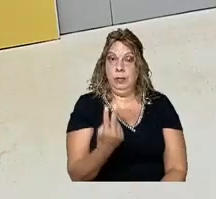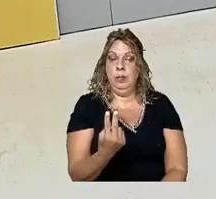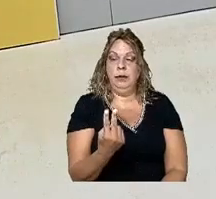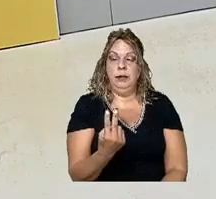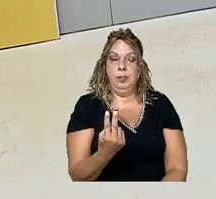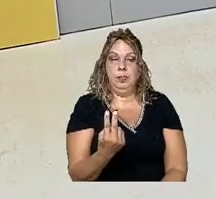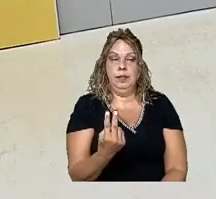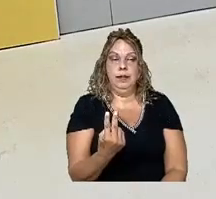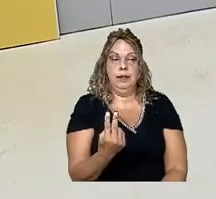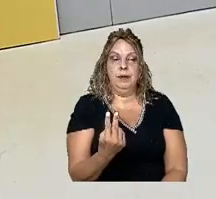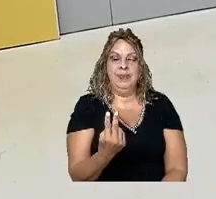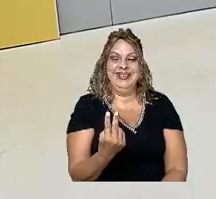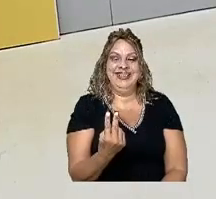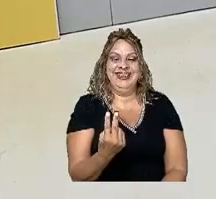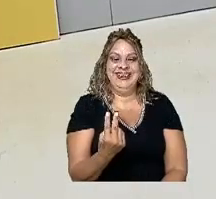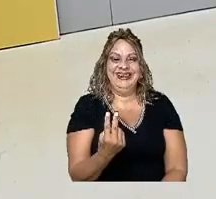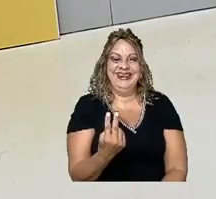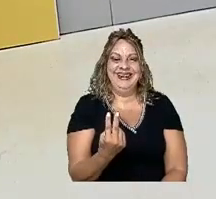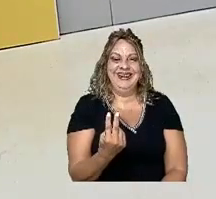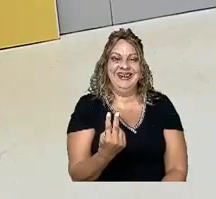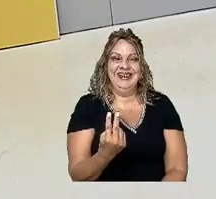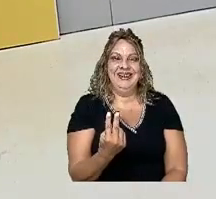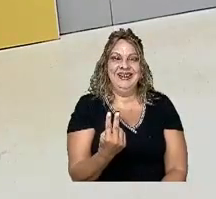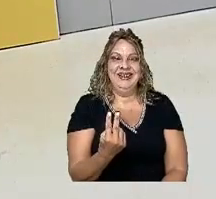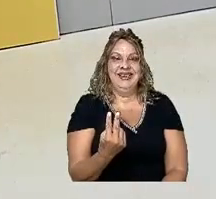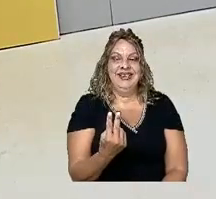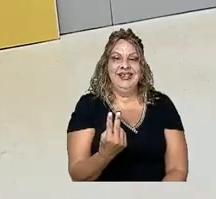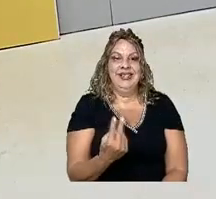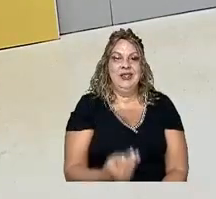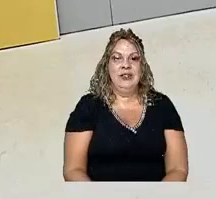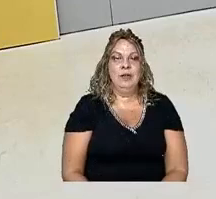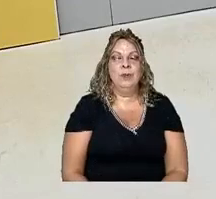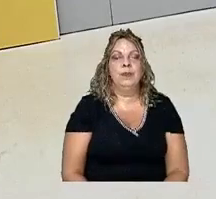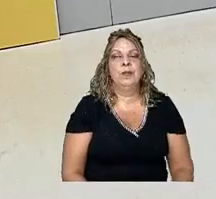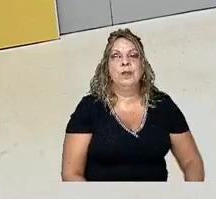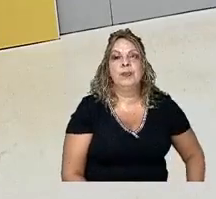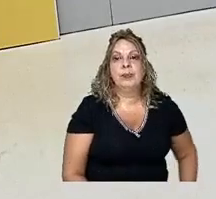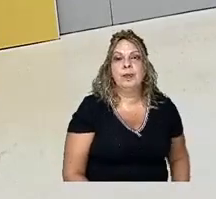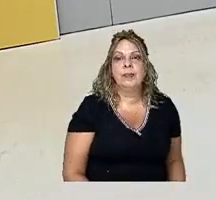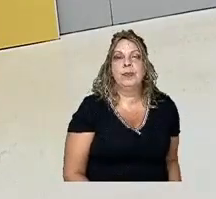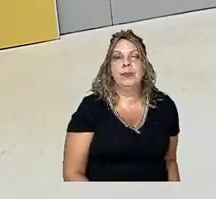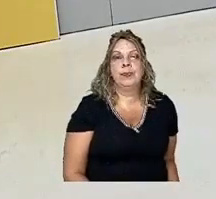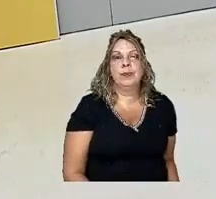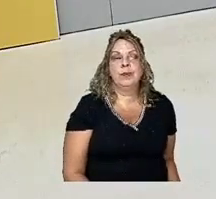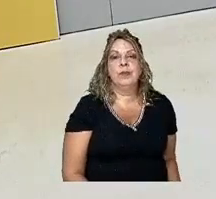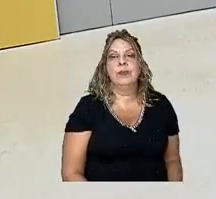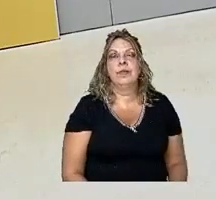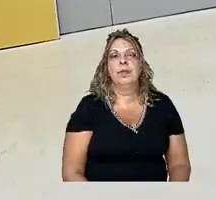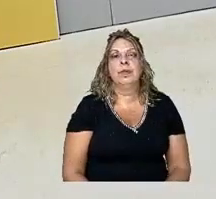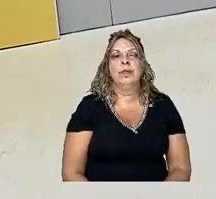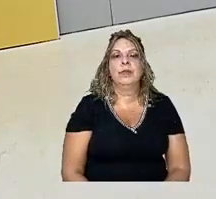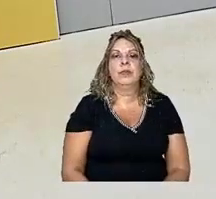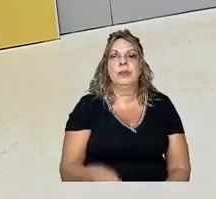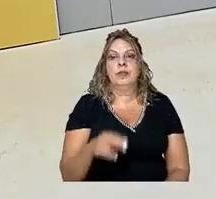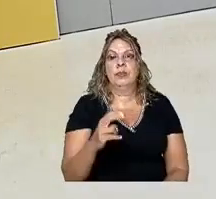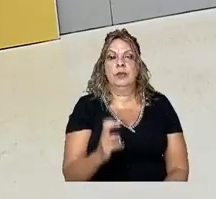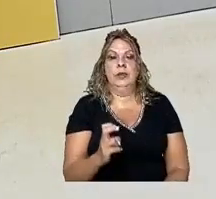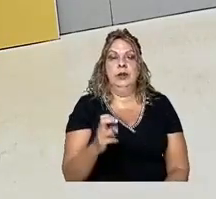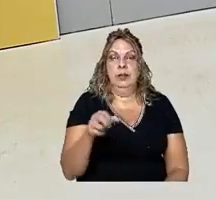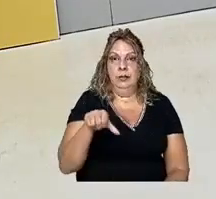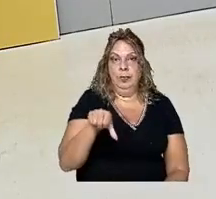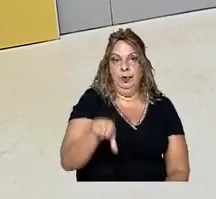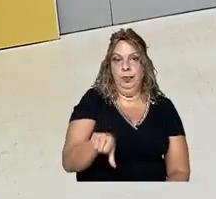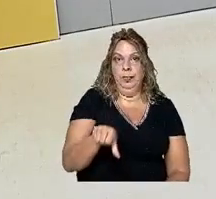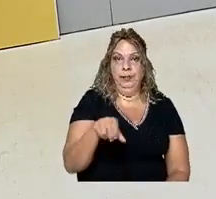2, 2, subiu o número 2, número 2, número 2, já sorteado e agora sorteamos